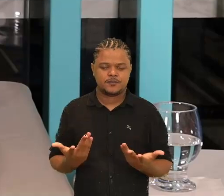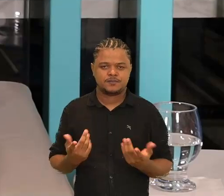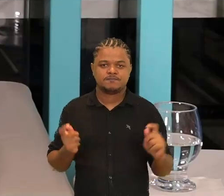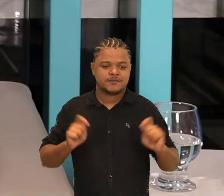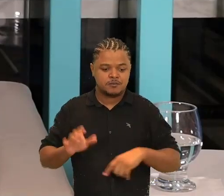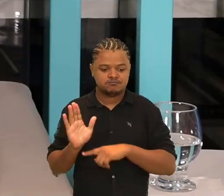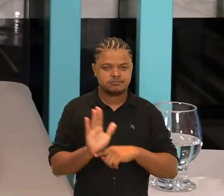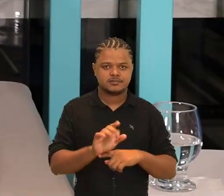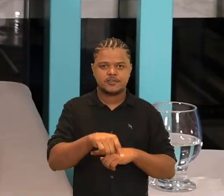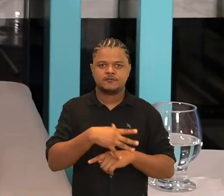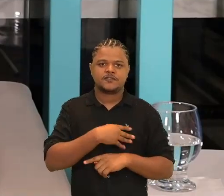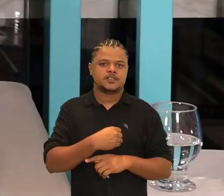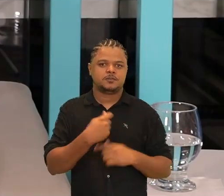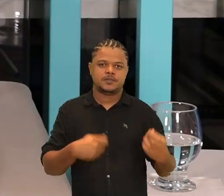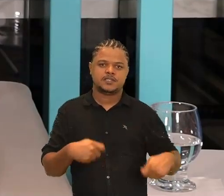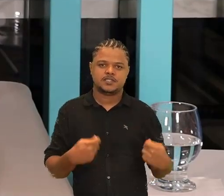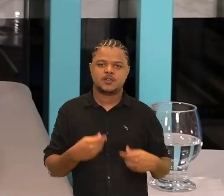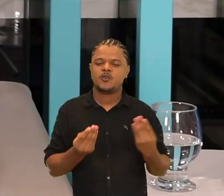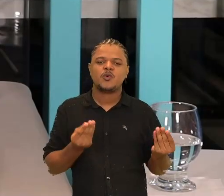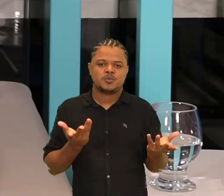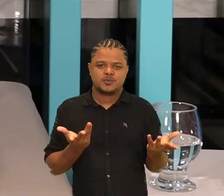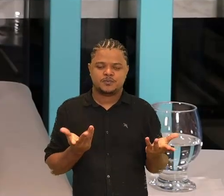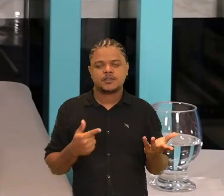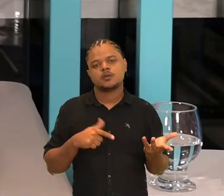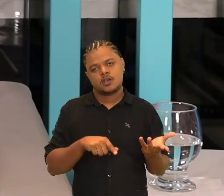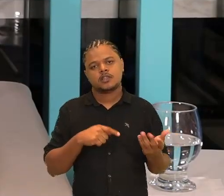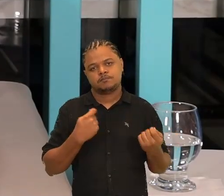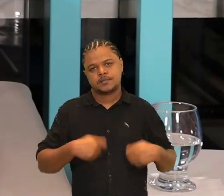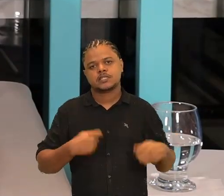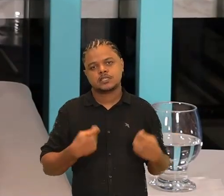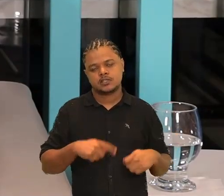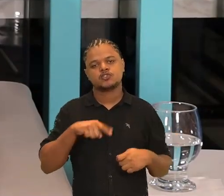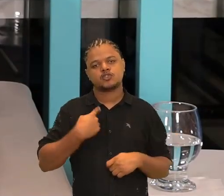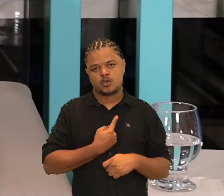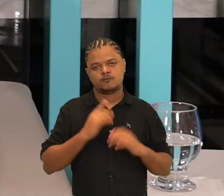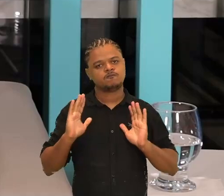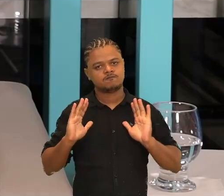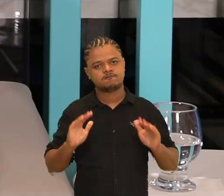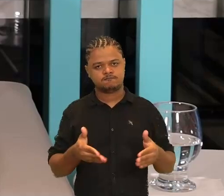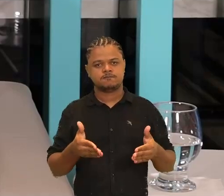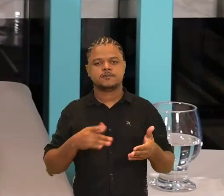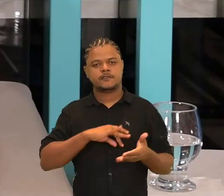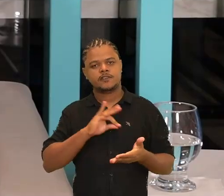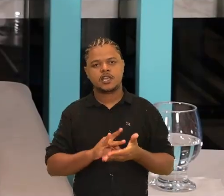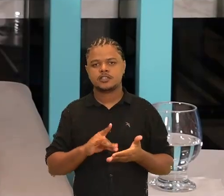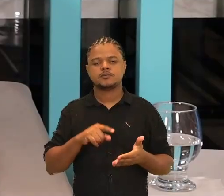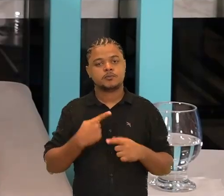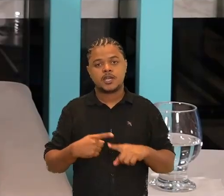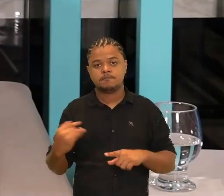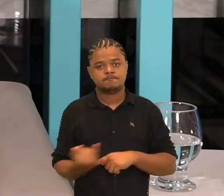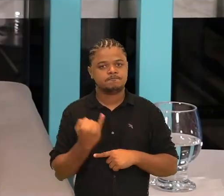o suporte que os filhos precisam? Então, é algo que a gente precisa estar focando muito. Isso é